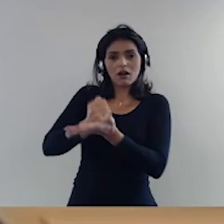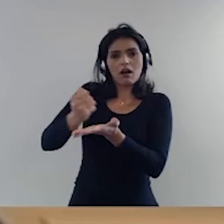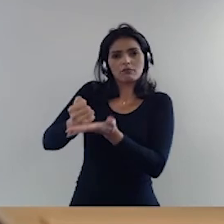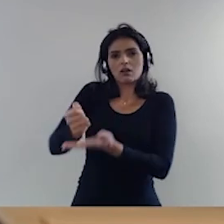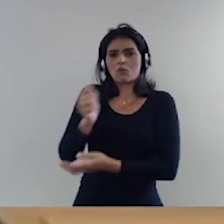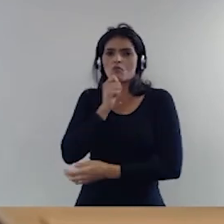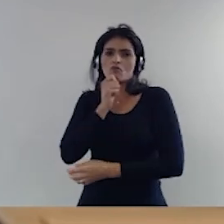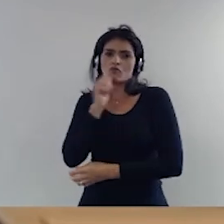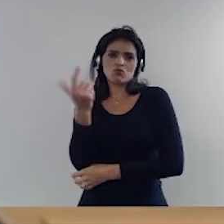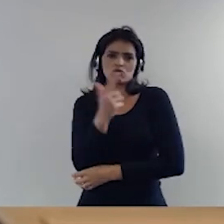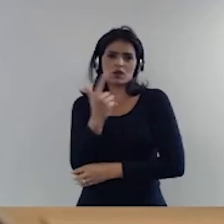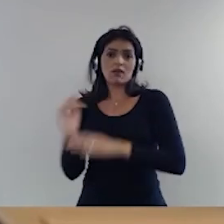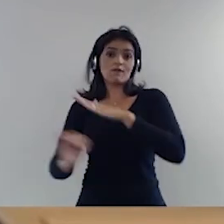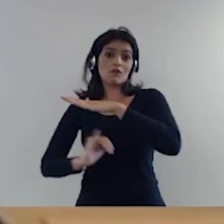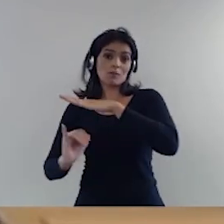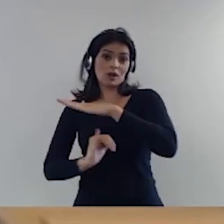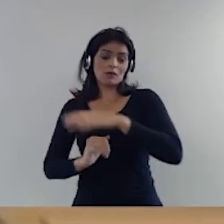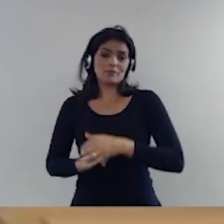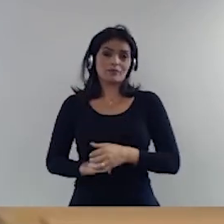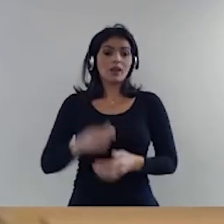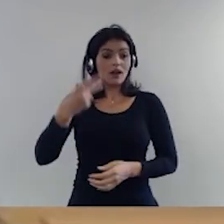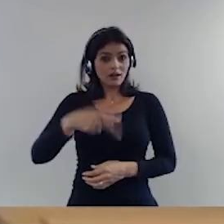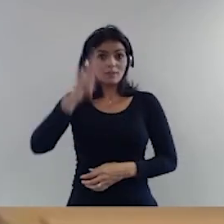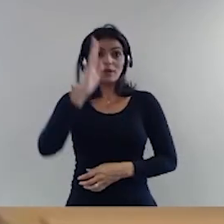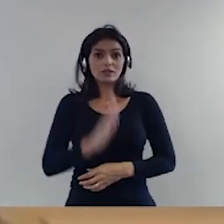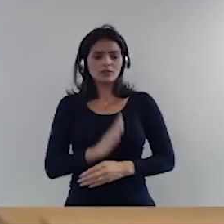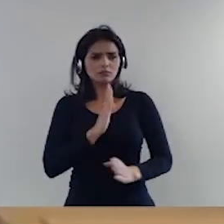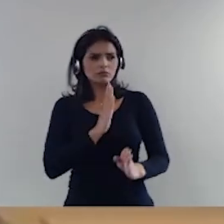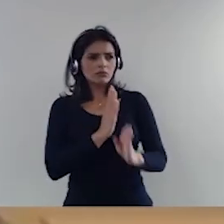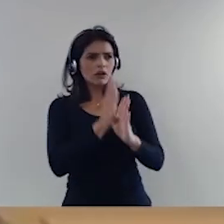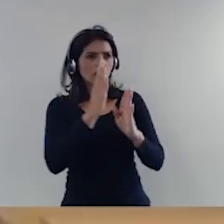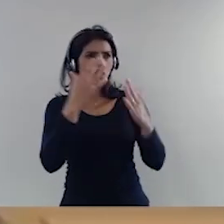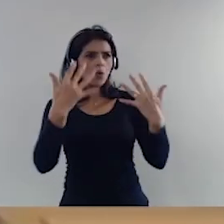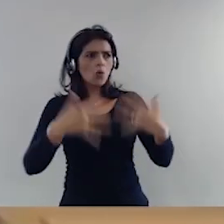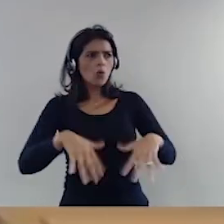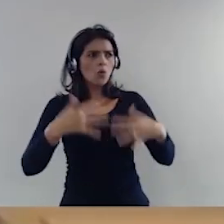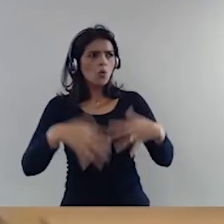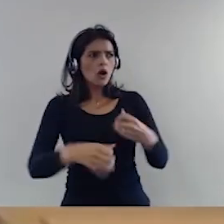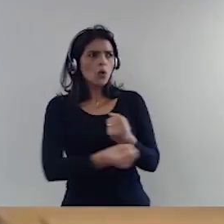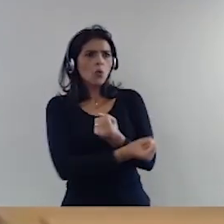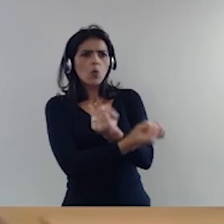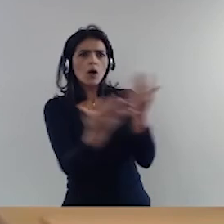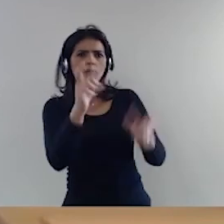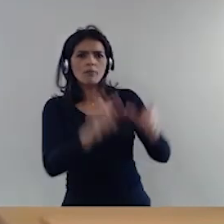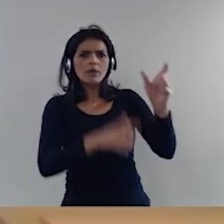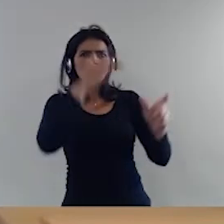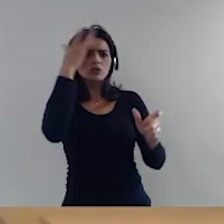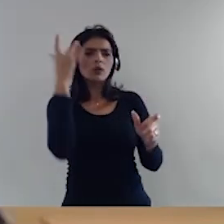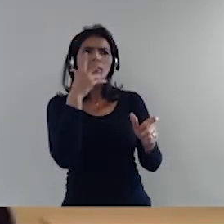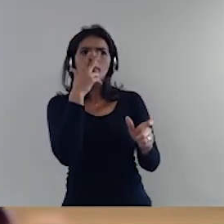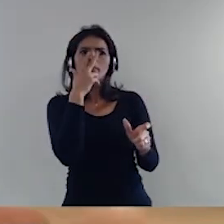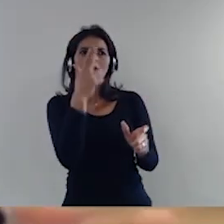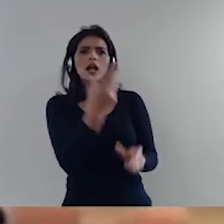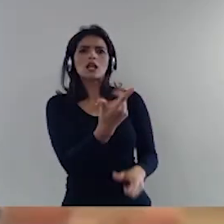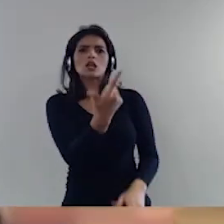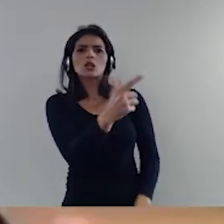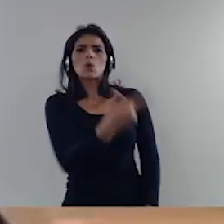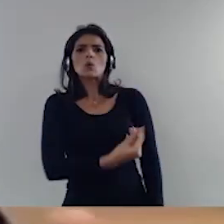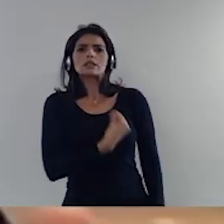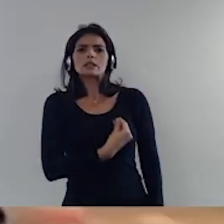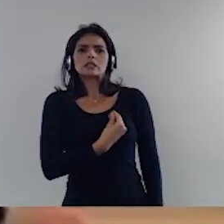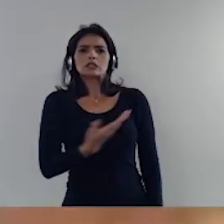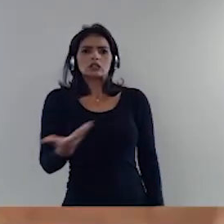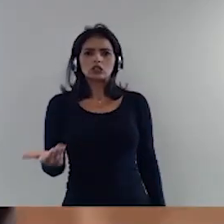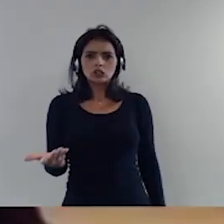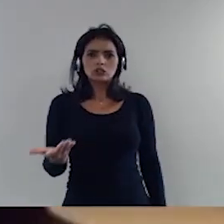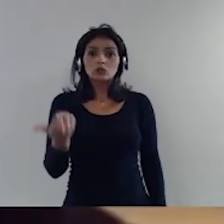vista social, o país descobriu que havia um grande contingente de brasileiros que eram invisíveis, que não